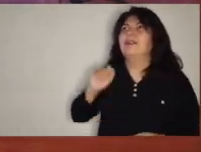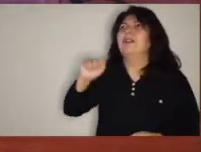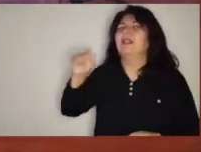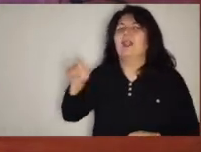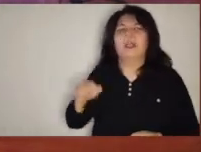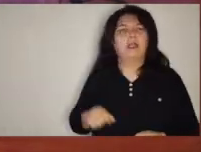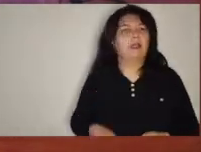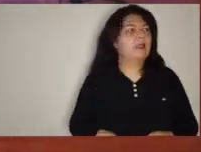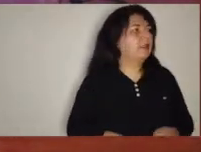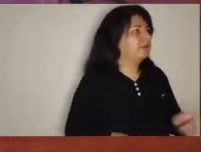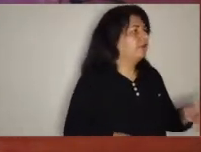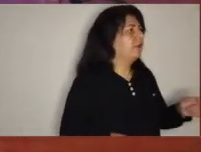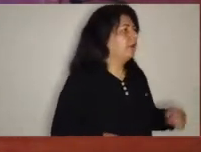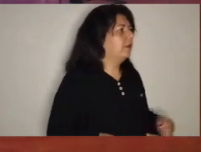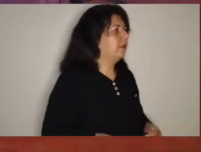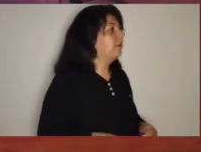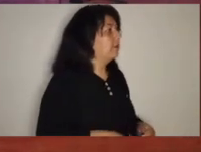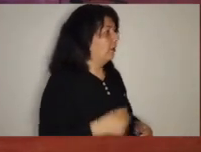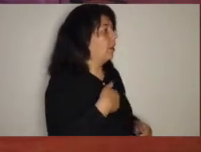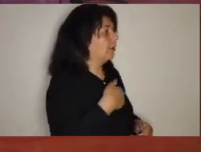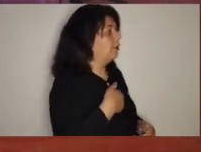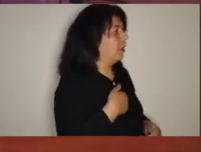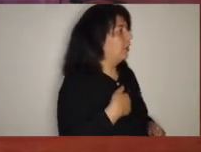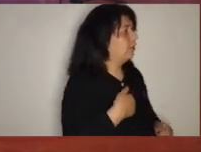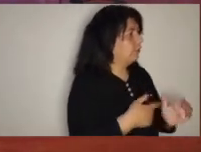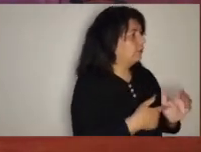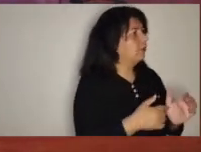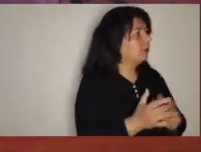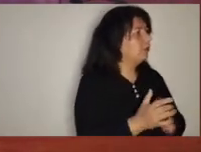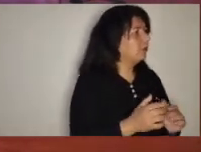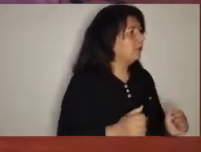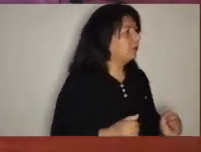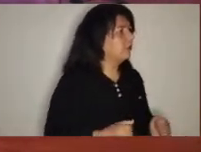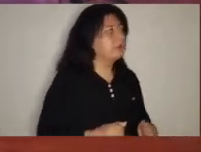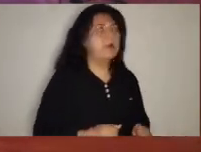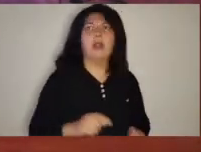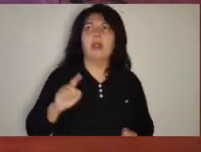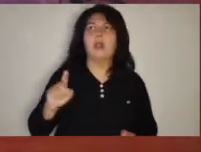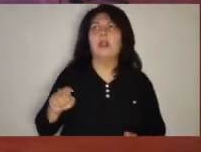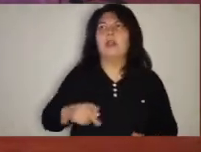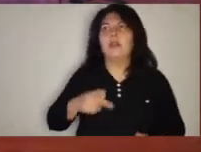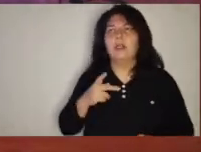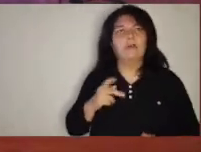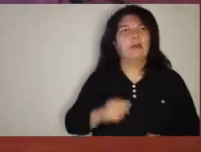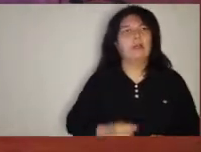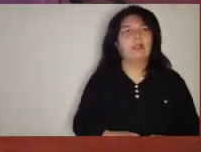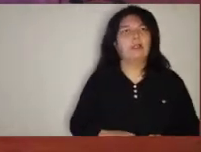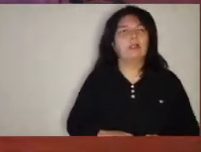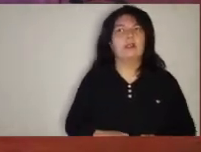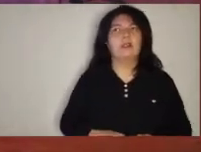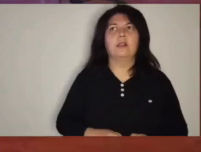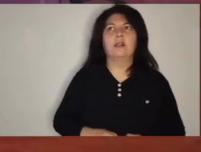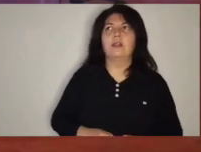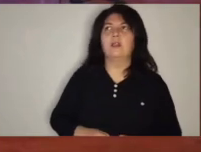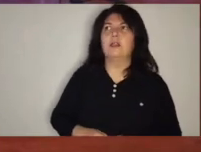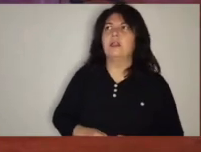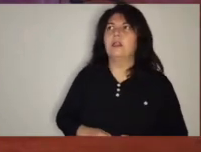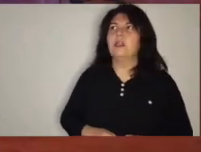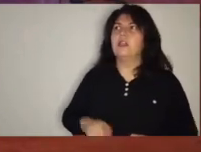aqueles discípulos e diz: Senhor, se é tu mesmo, faça que eu vá até ti andando sobre as águas. Glória a